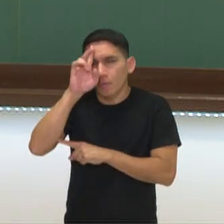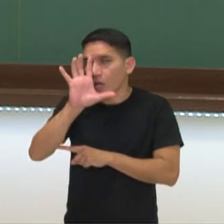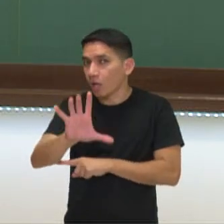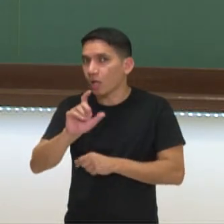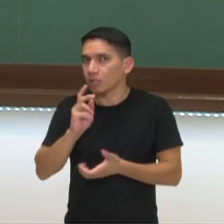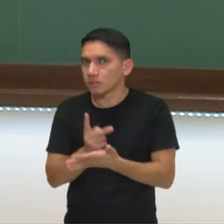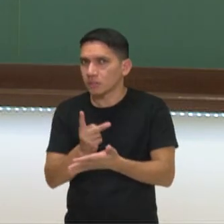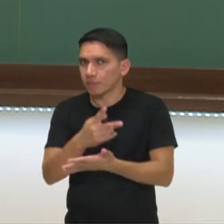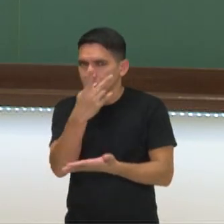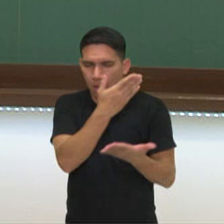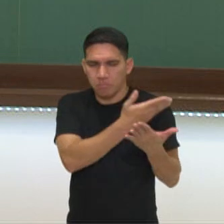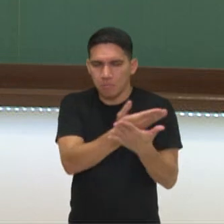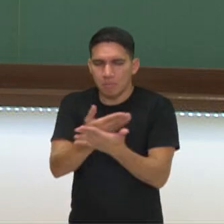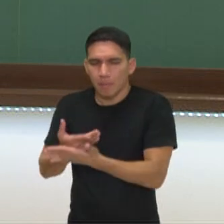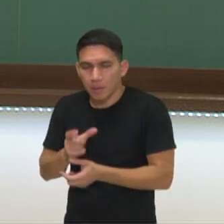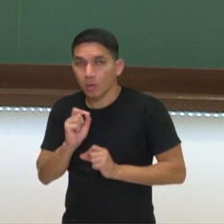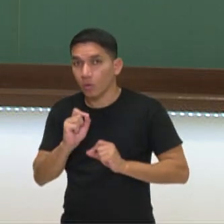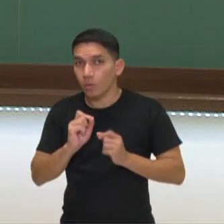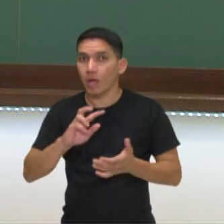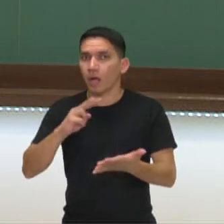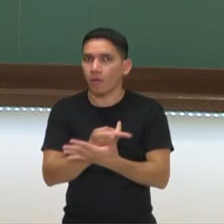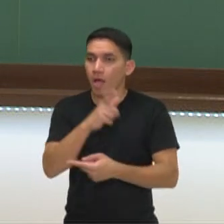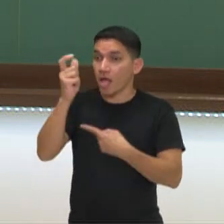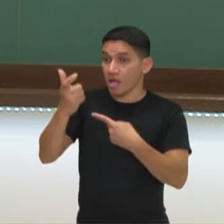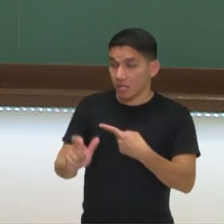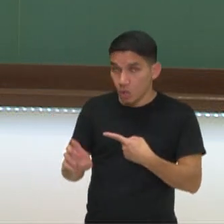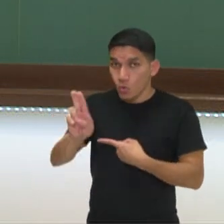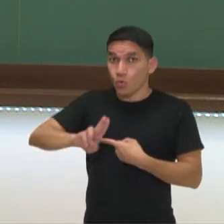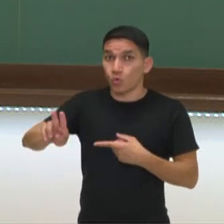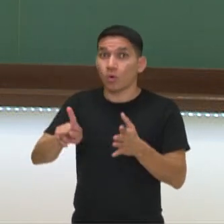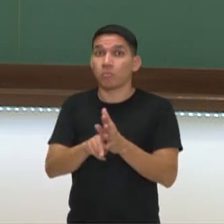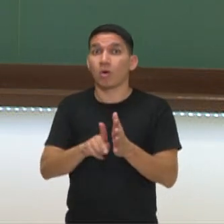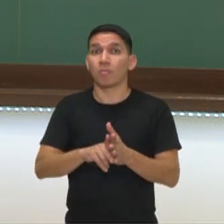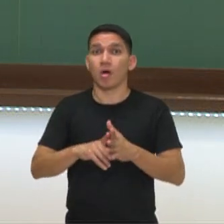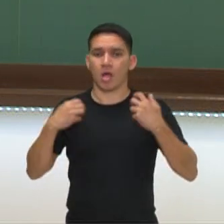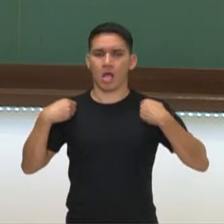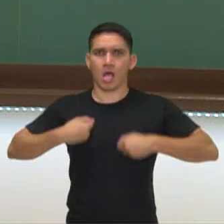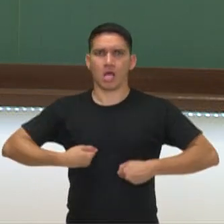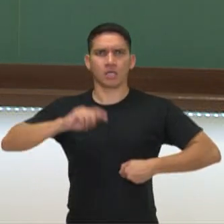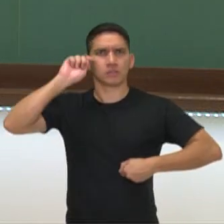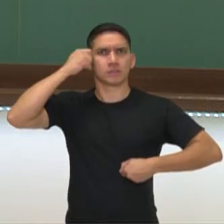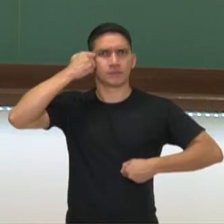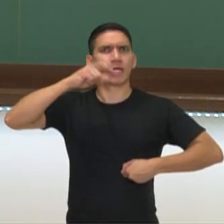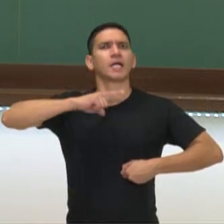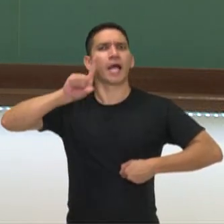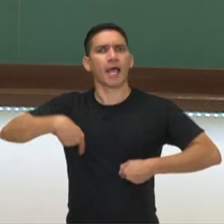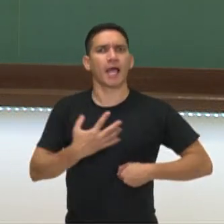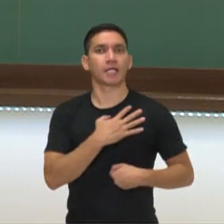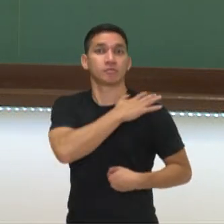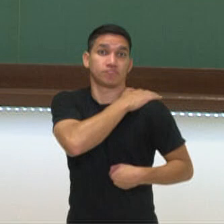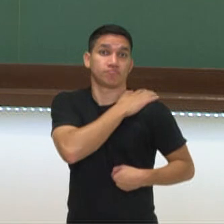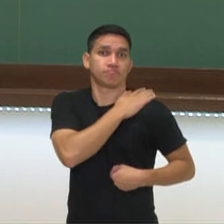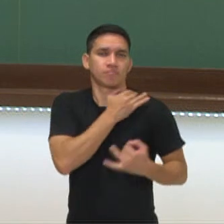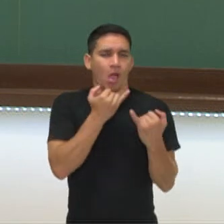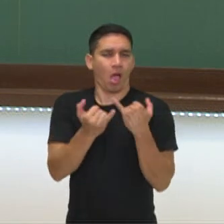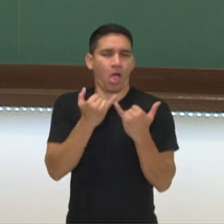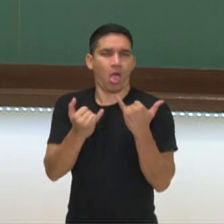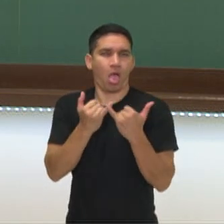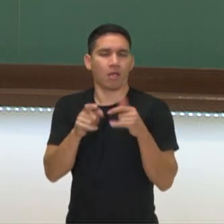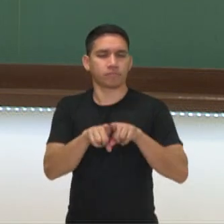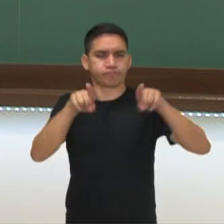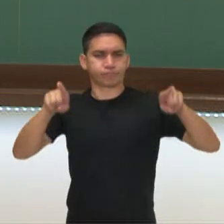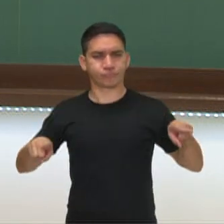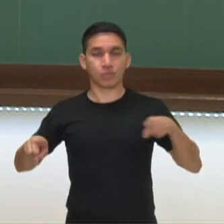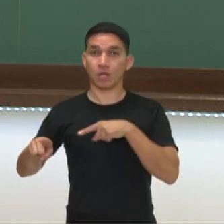estudos seus de que a Itália usou os chamados camisas negras como um exército paralelo, um grupo